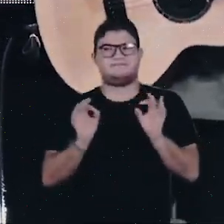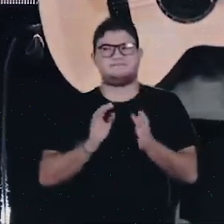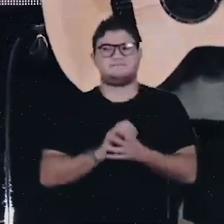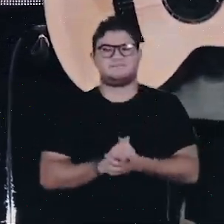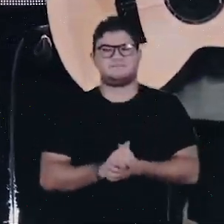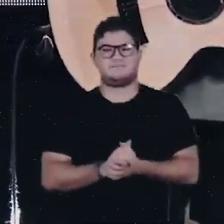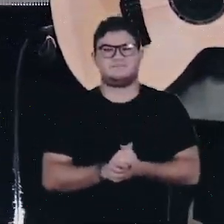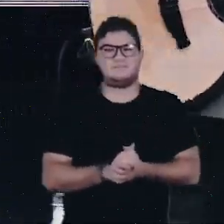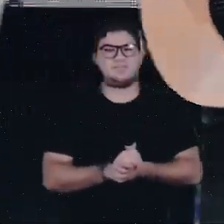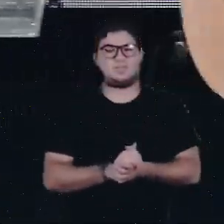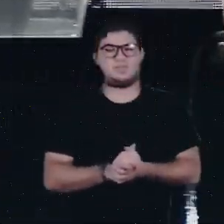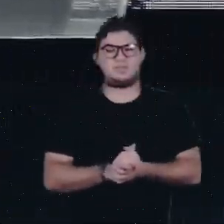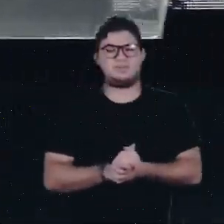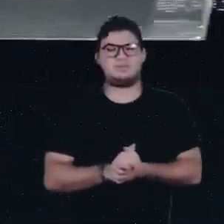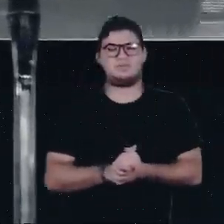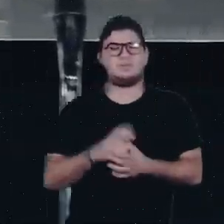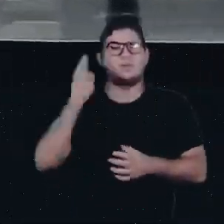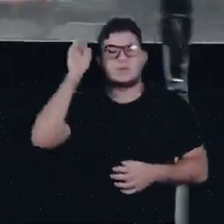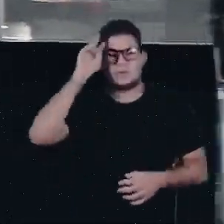Uma vez,